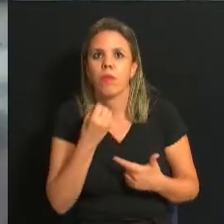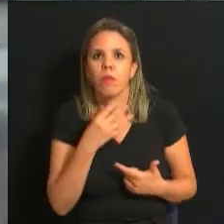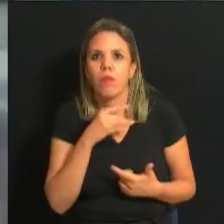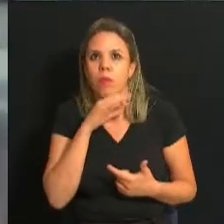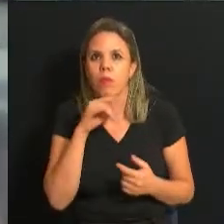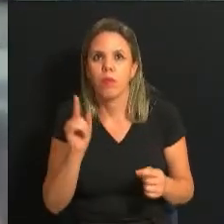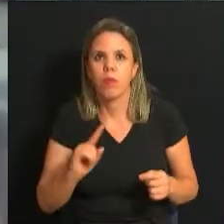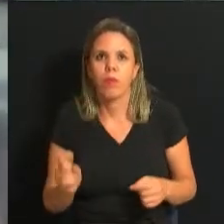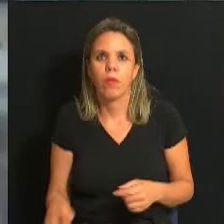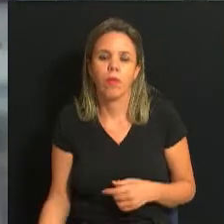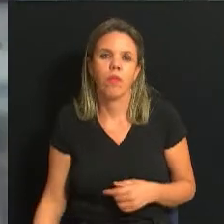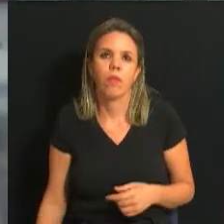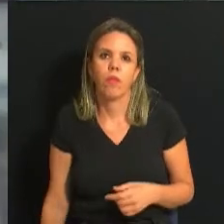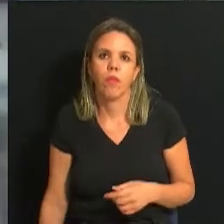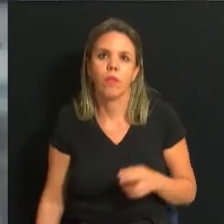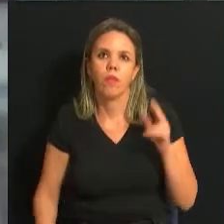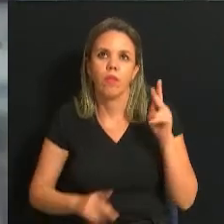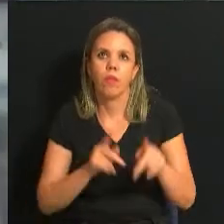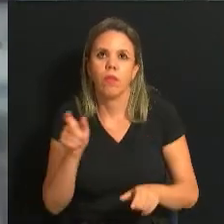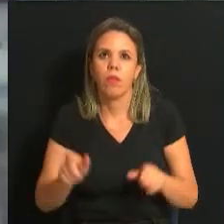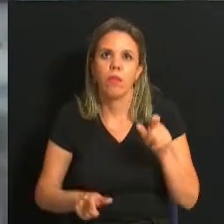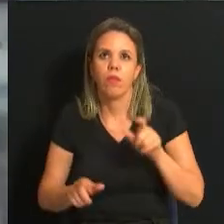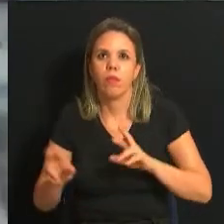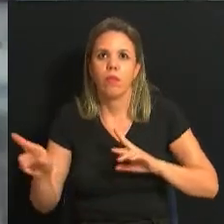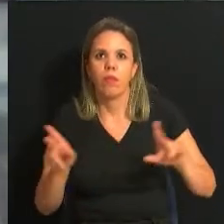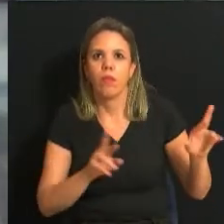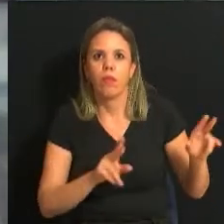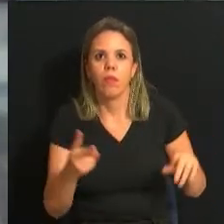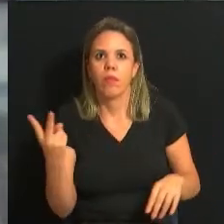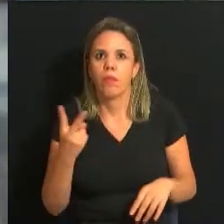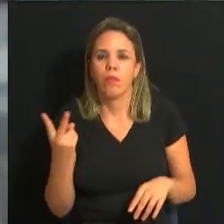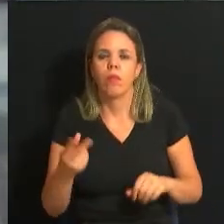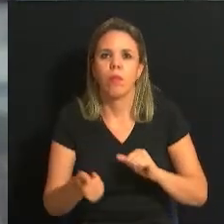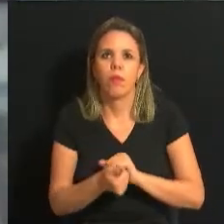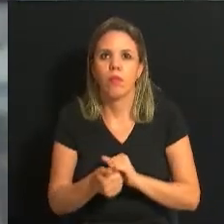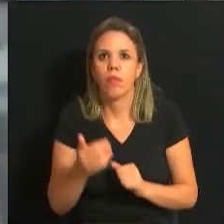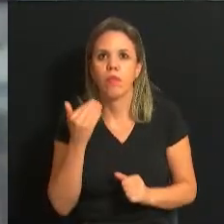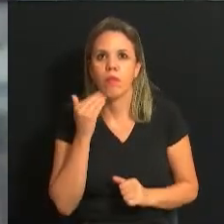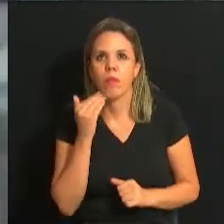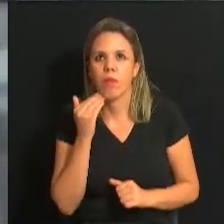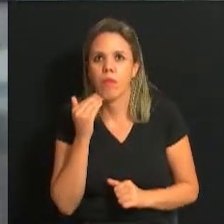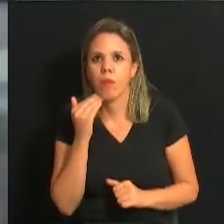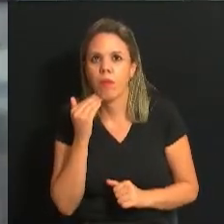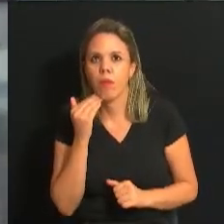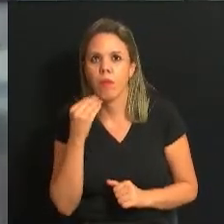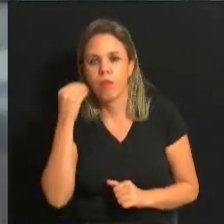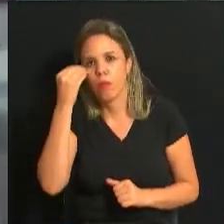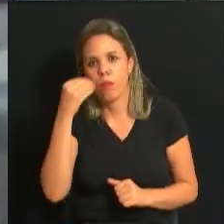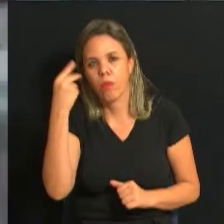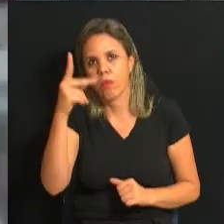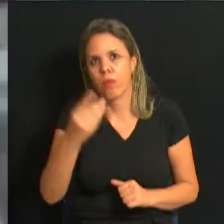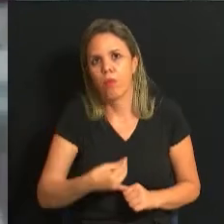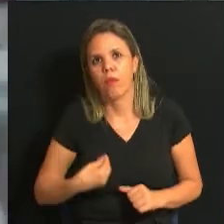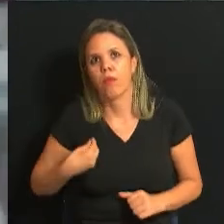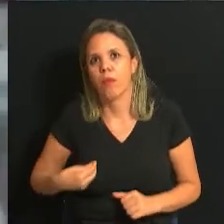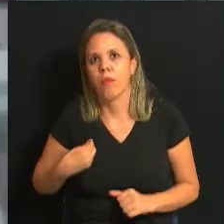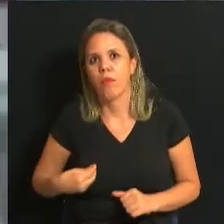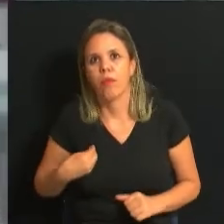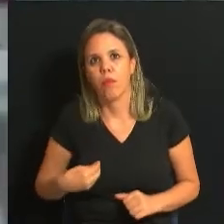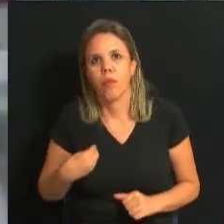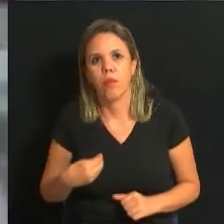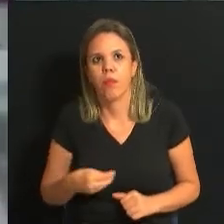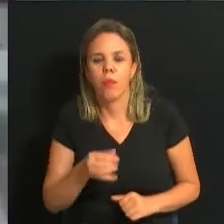bem. Você tem pessoas com as suas qualidades e defeitos que, por conta das suas experiências de vida, vão meio